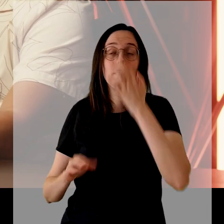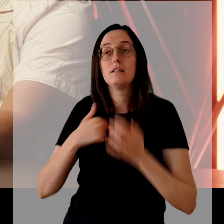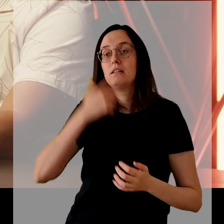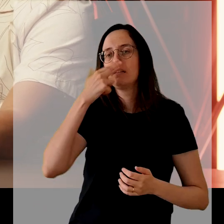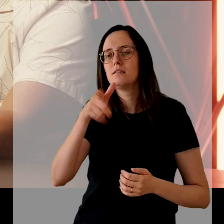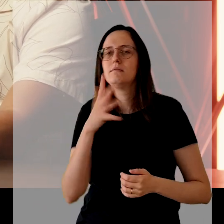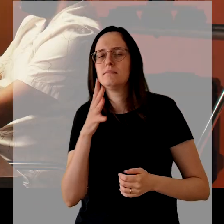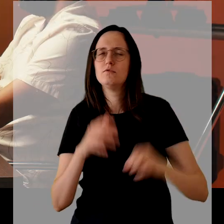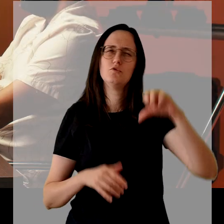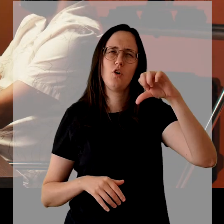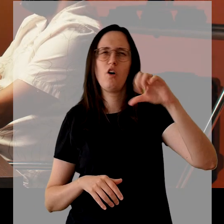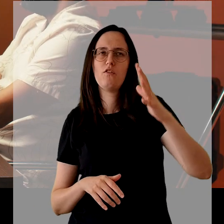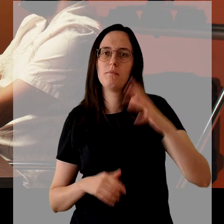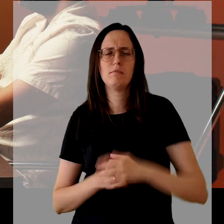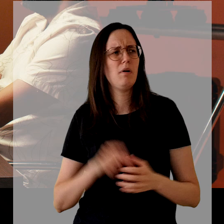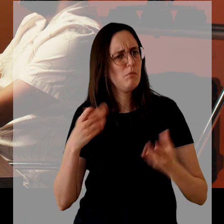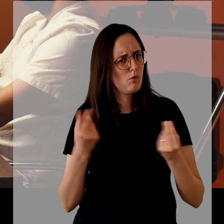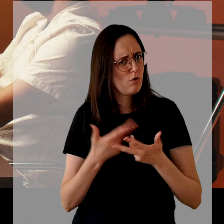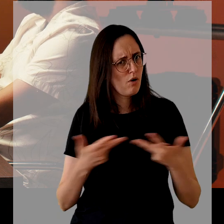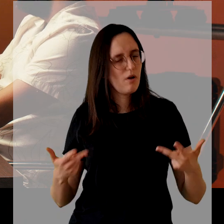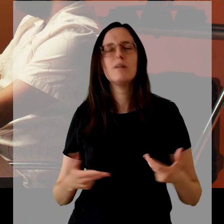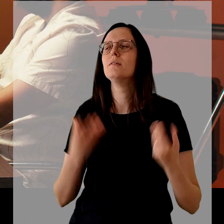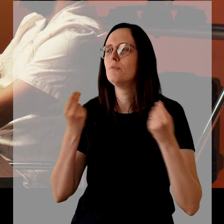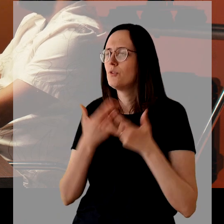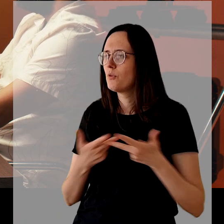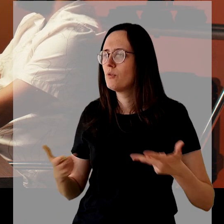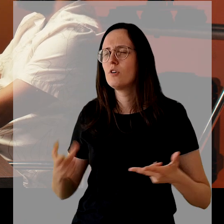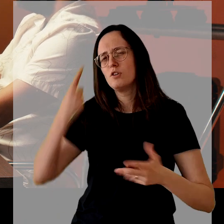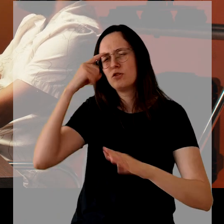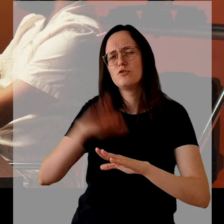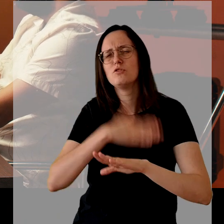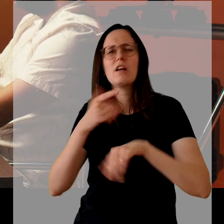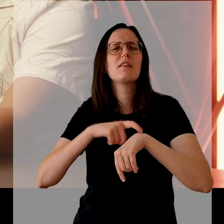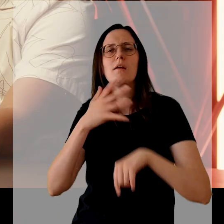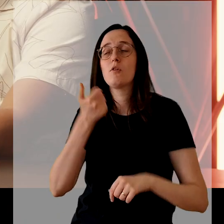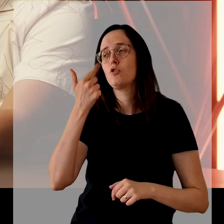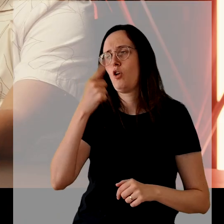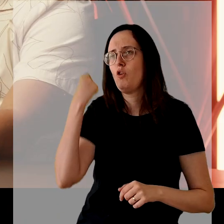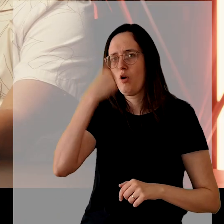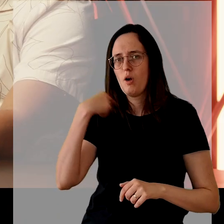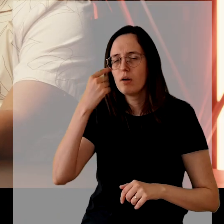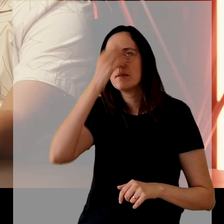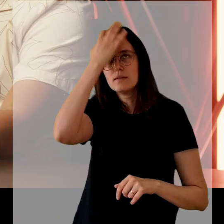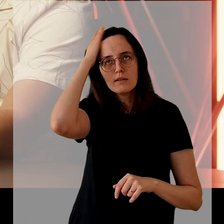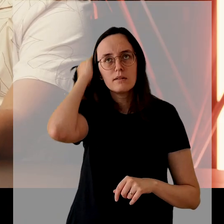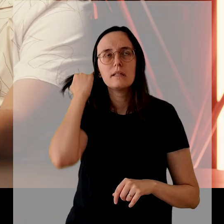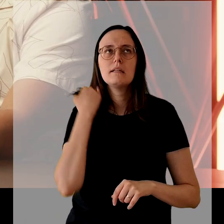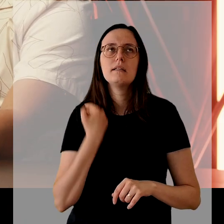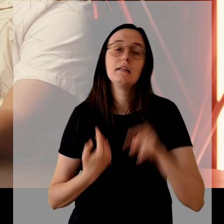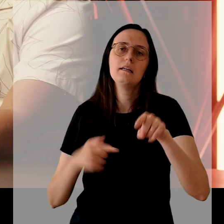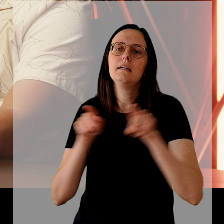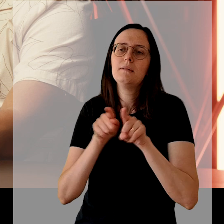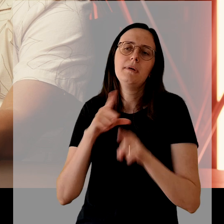uma média de 9 Mas é pouquinho. bastante coisa, hein? Muito. Diária de quanto tempo, mais ou menos? Diárias de 12 horas. 12 horas.